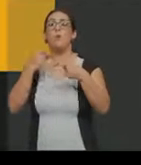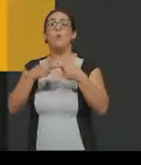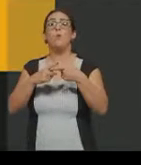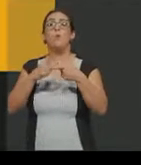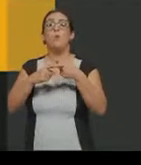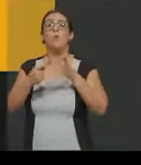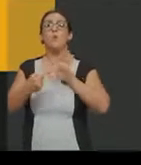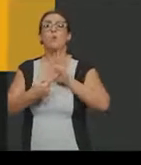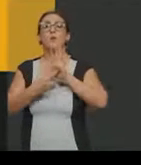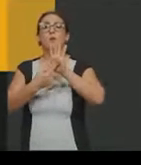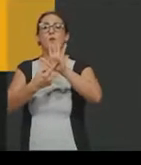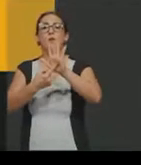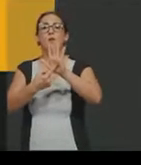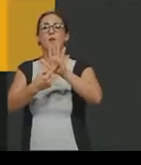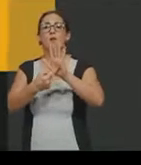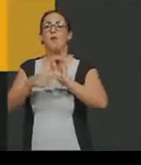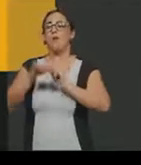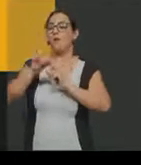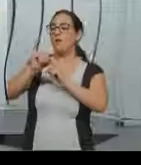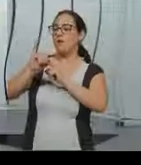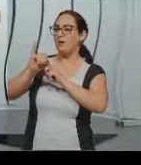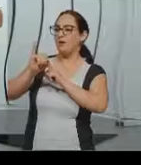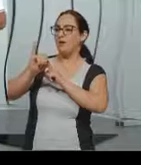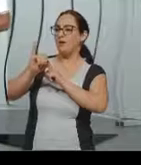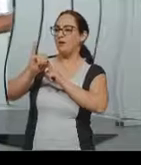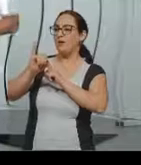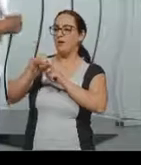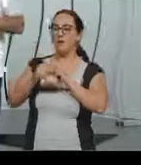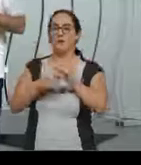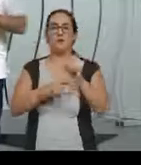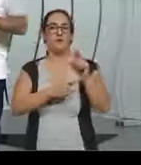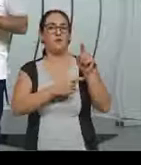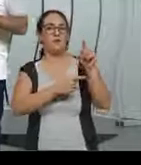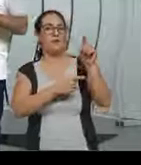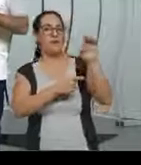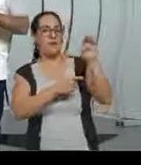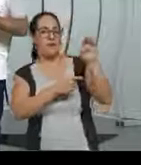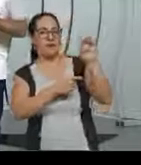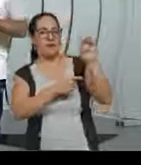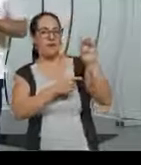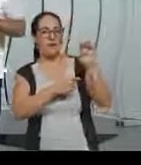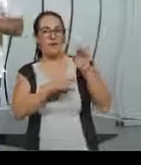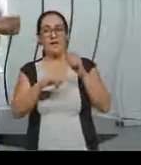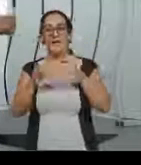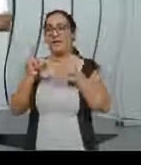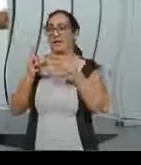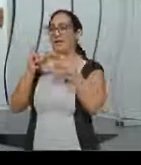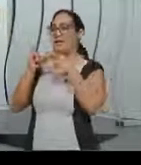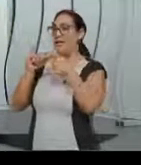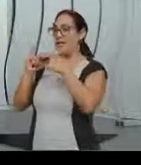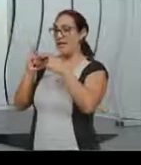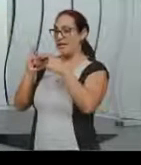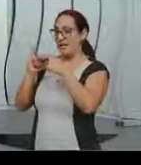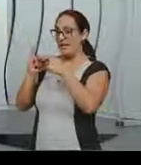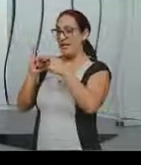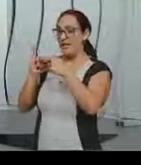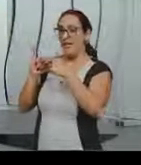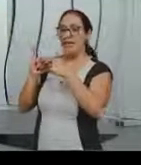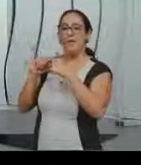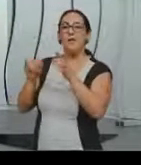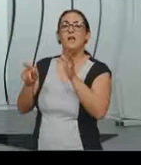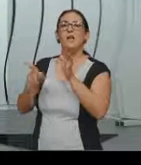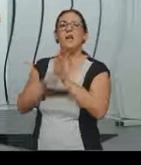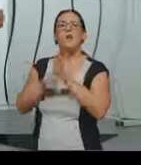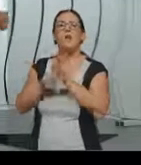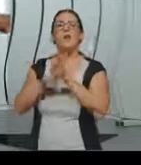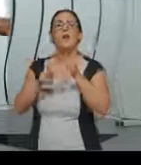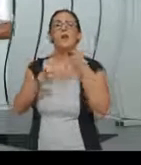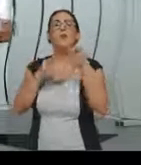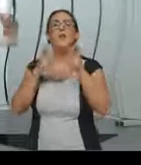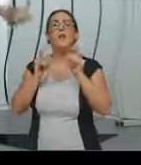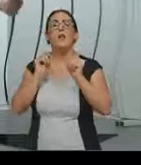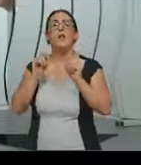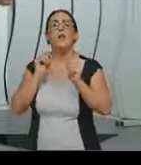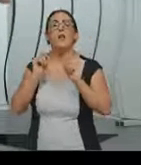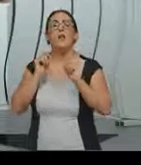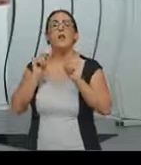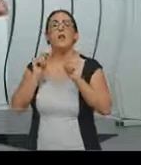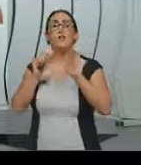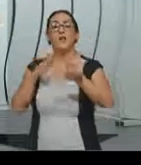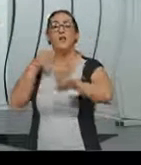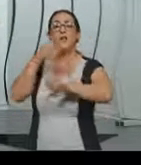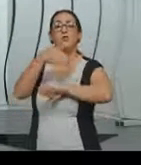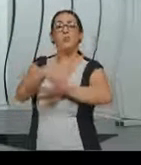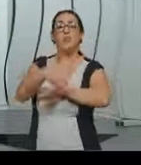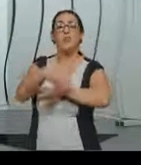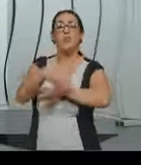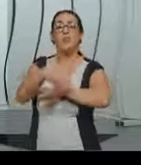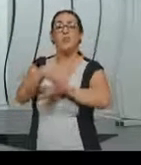destaquei aqui o I e o E? Porque imigração vai dizer respeito à entrada